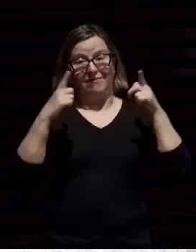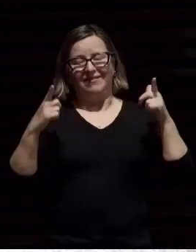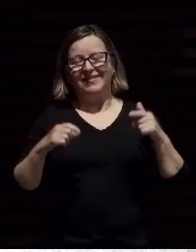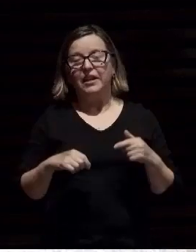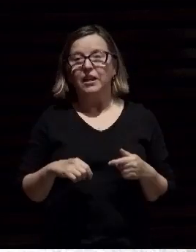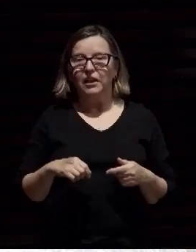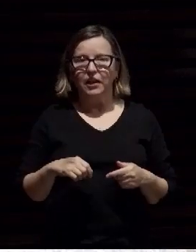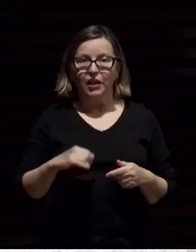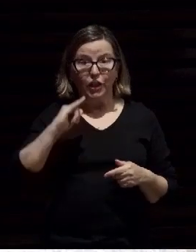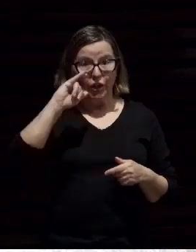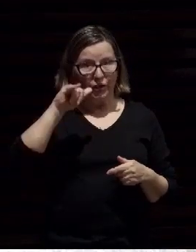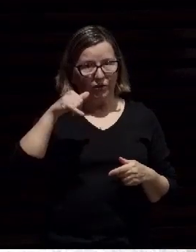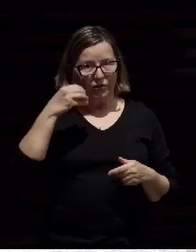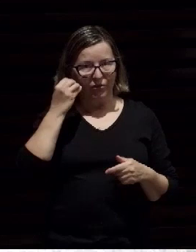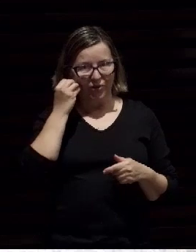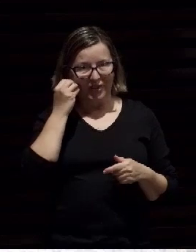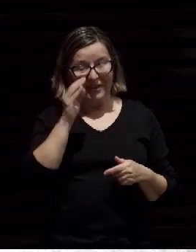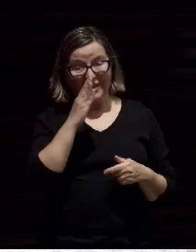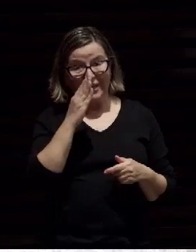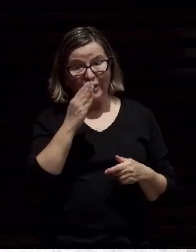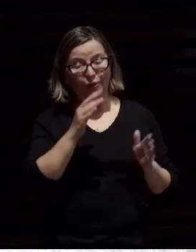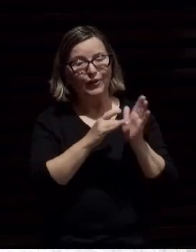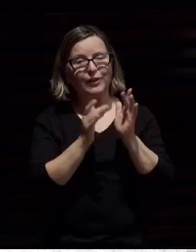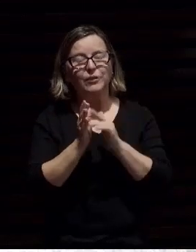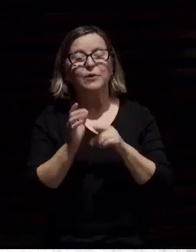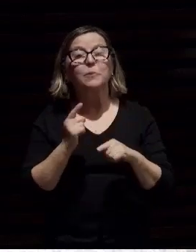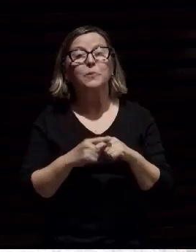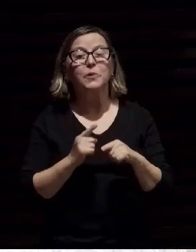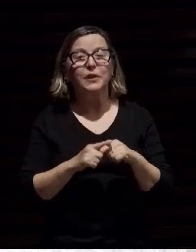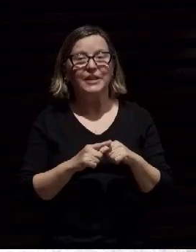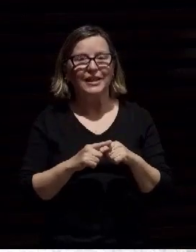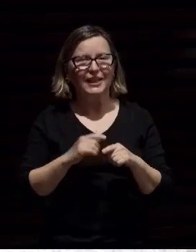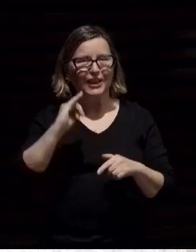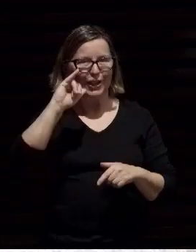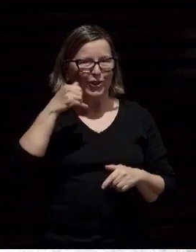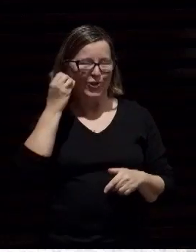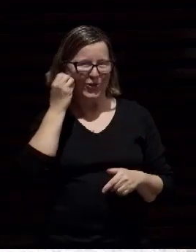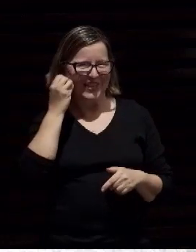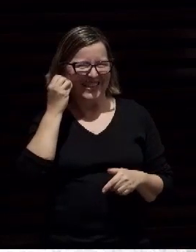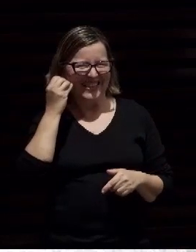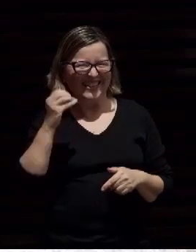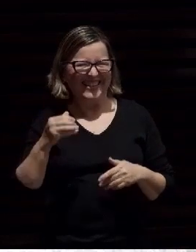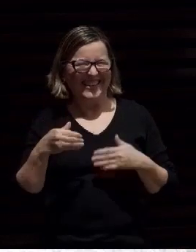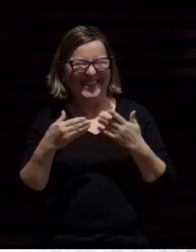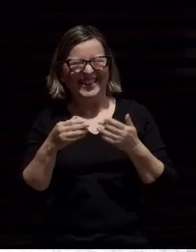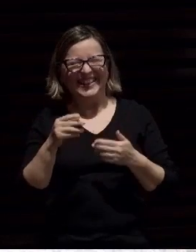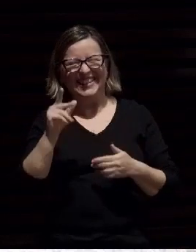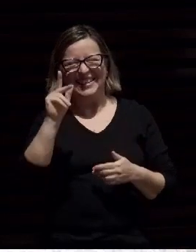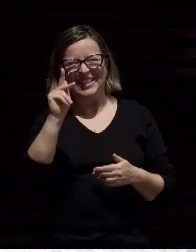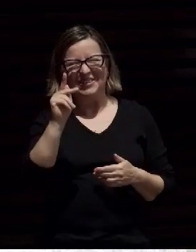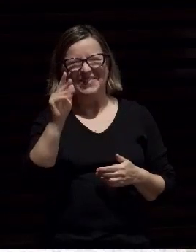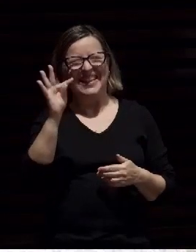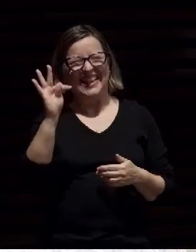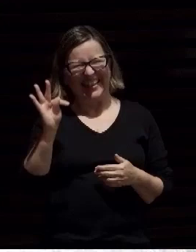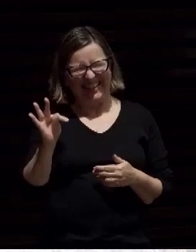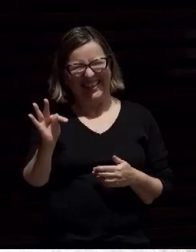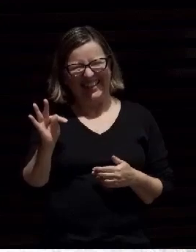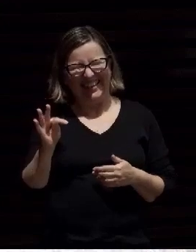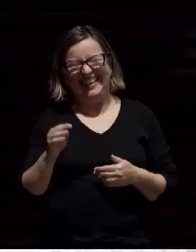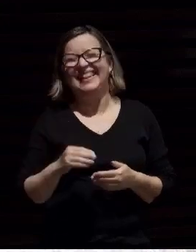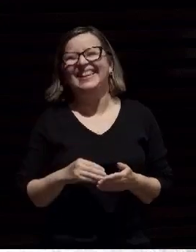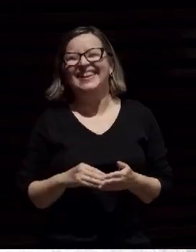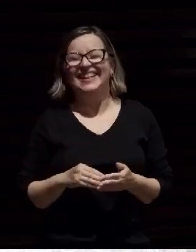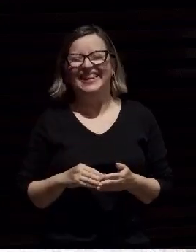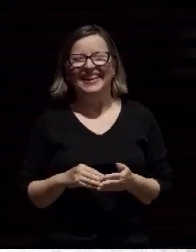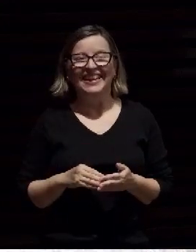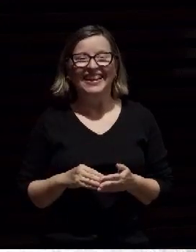Judas traiu Jesus porque Judas era do PT. ele era de um partido dos